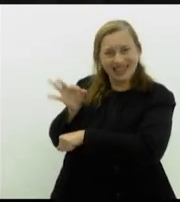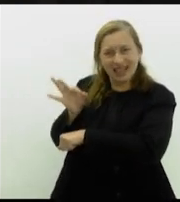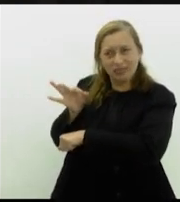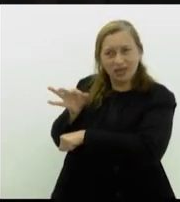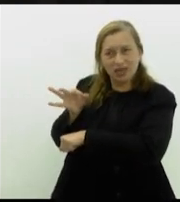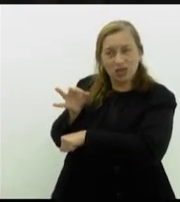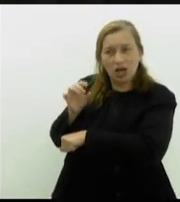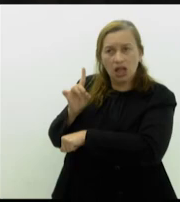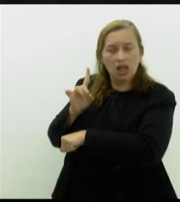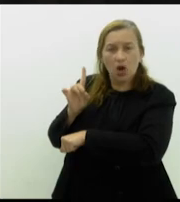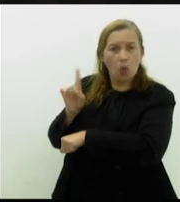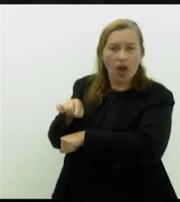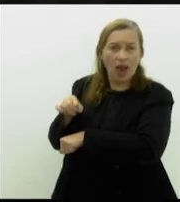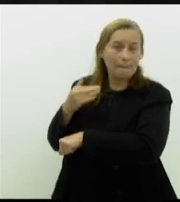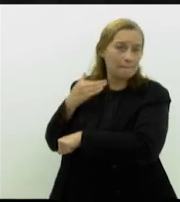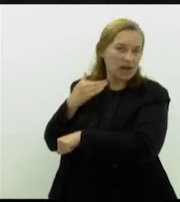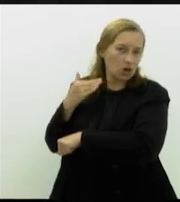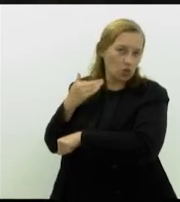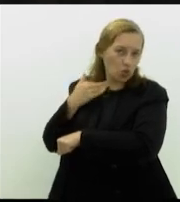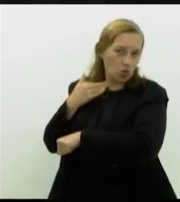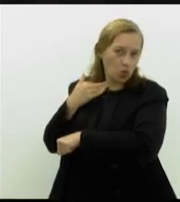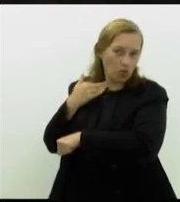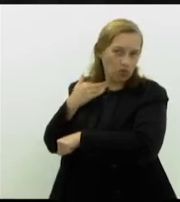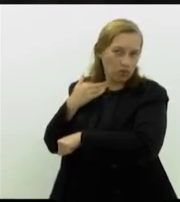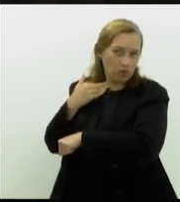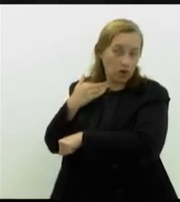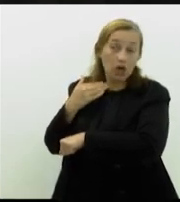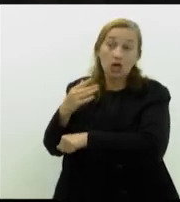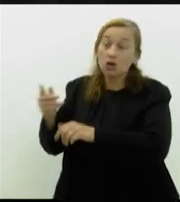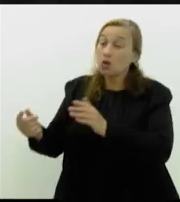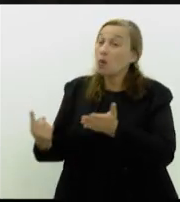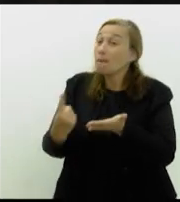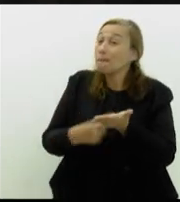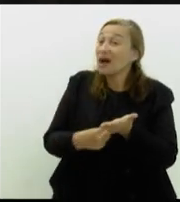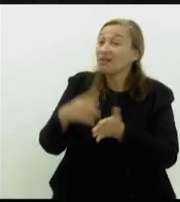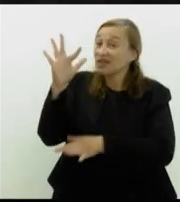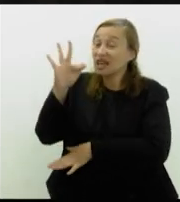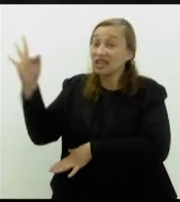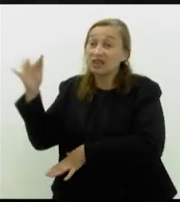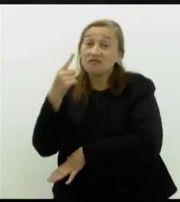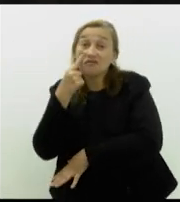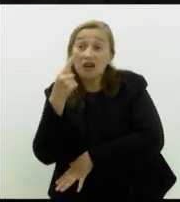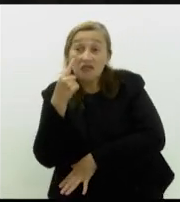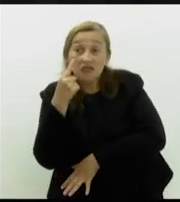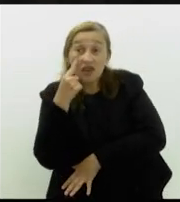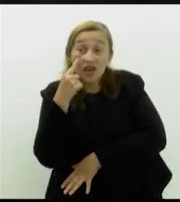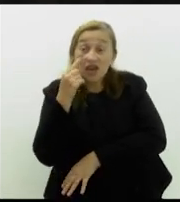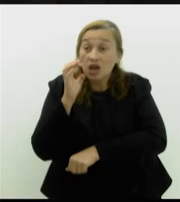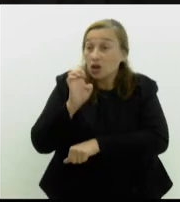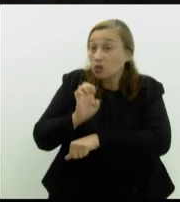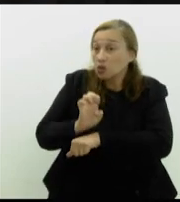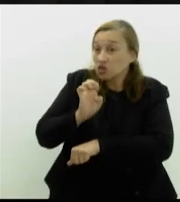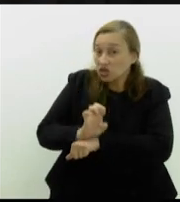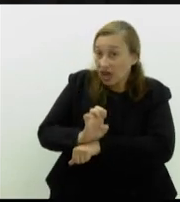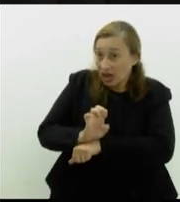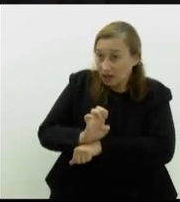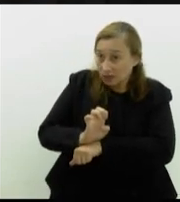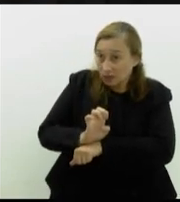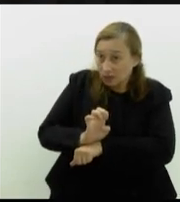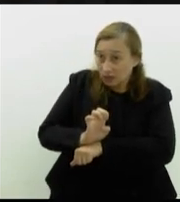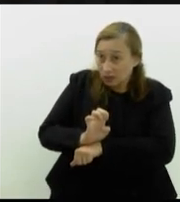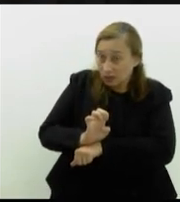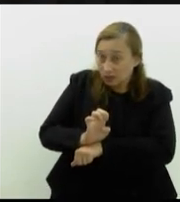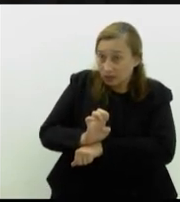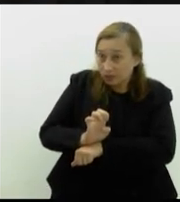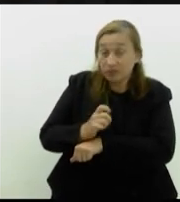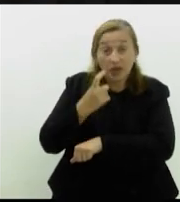é banco. E o Pacto Federativo prevê que um Estado não pode